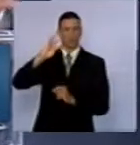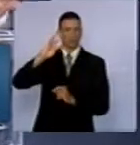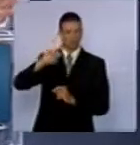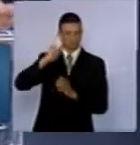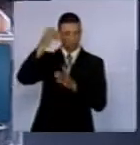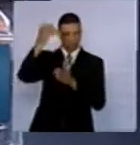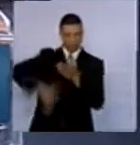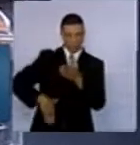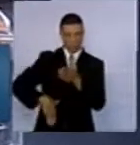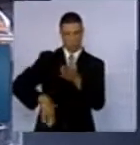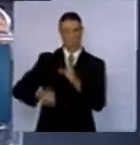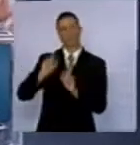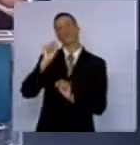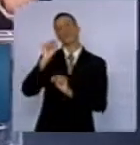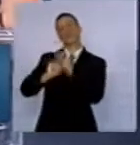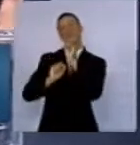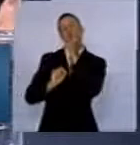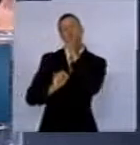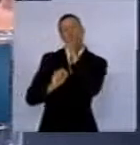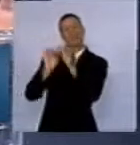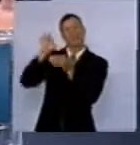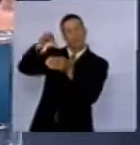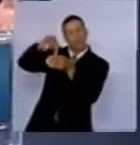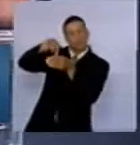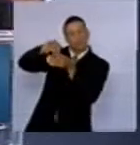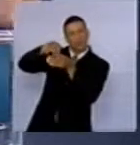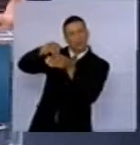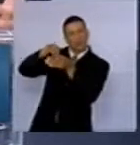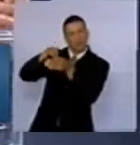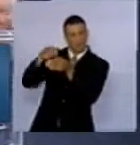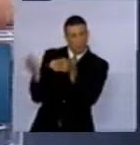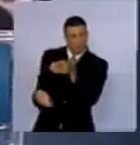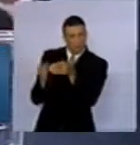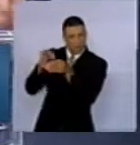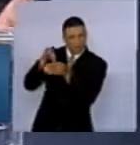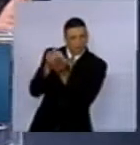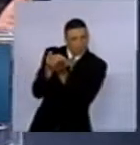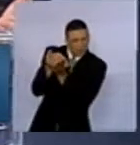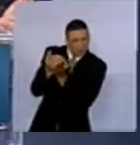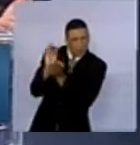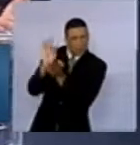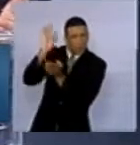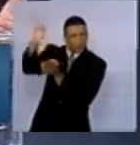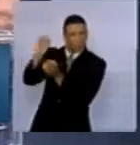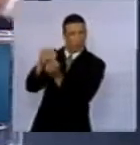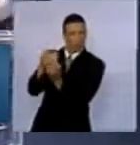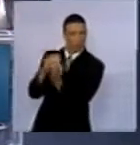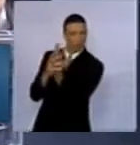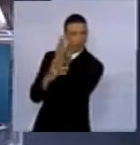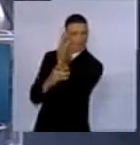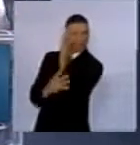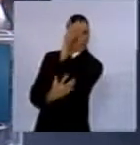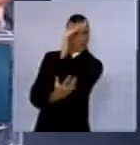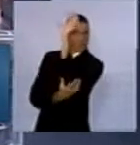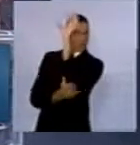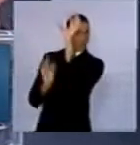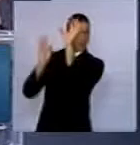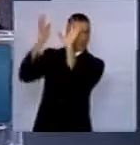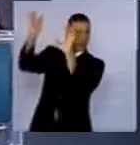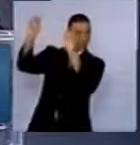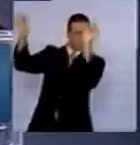Brasil é uma semente e que, nos próximos 10 anos, tem o objetivo de consolidar um espaço. E o nosso desejo,